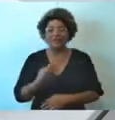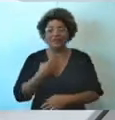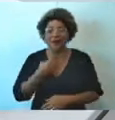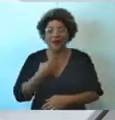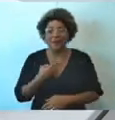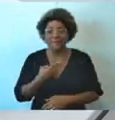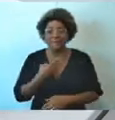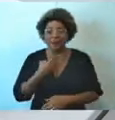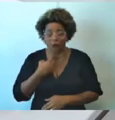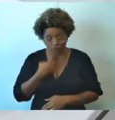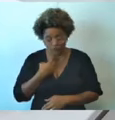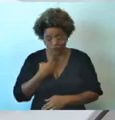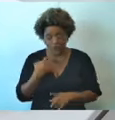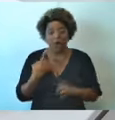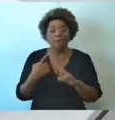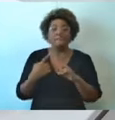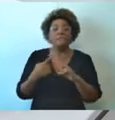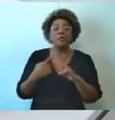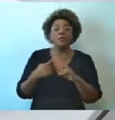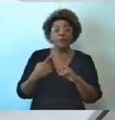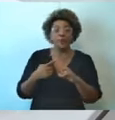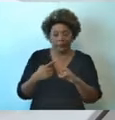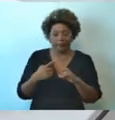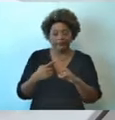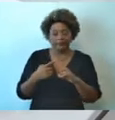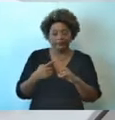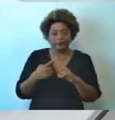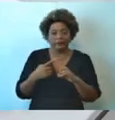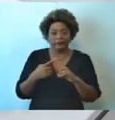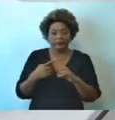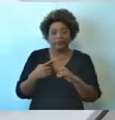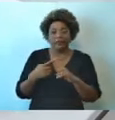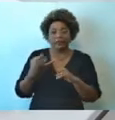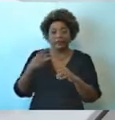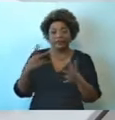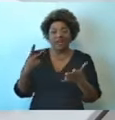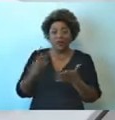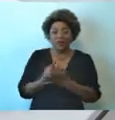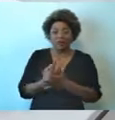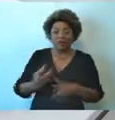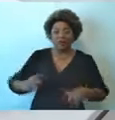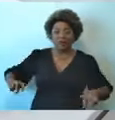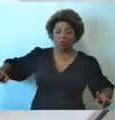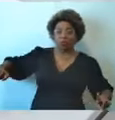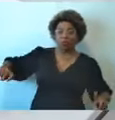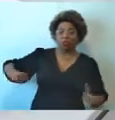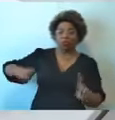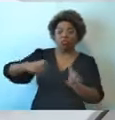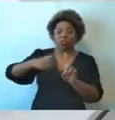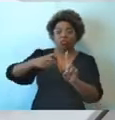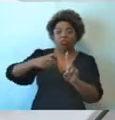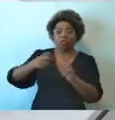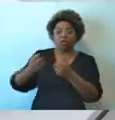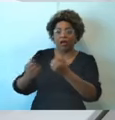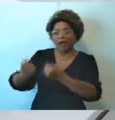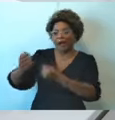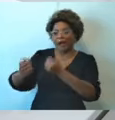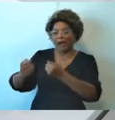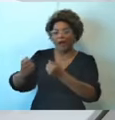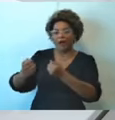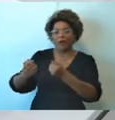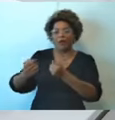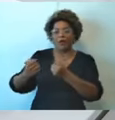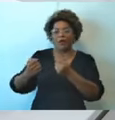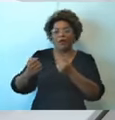conflito da dimensão da moto com um carro de grande porte feito um ônibus é sem chance nenhuma de sobrevivência, né,